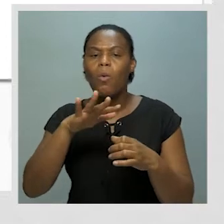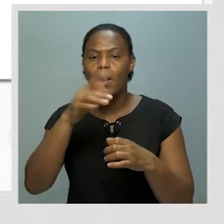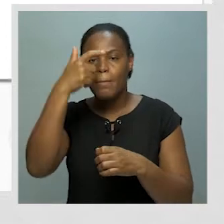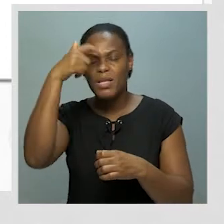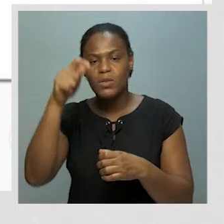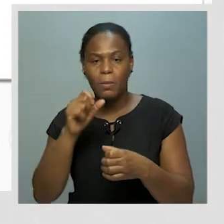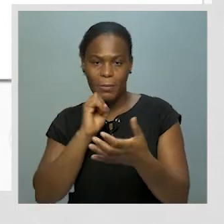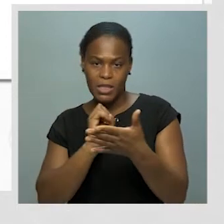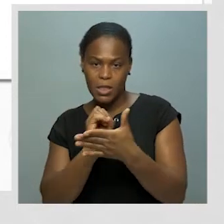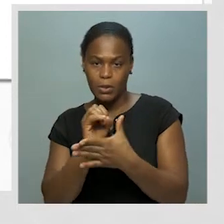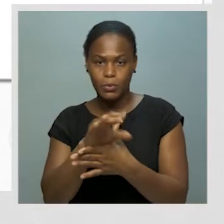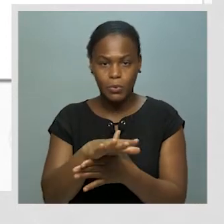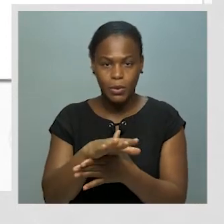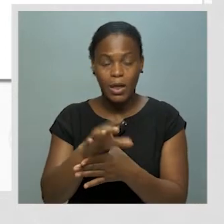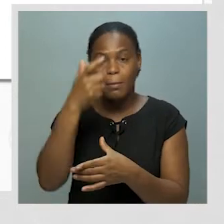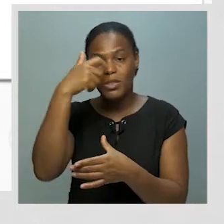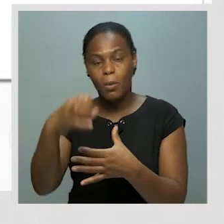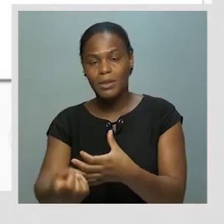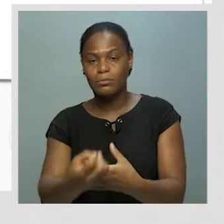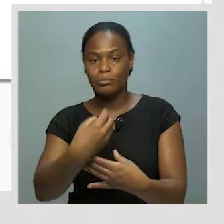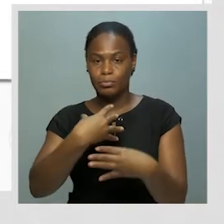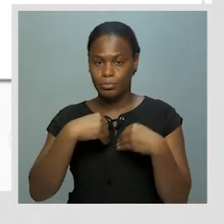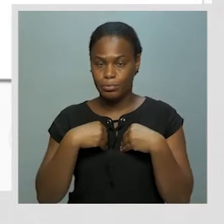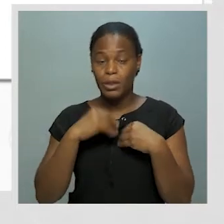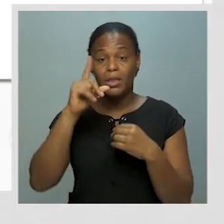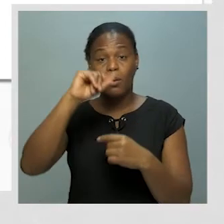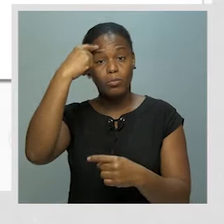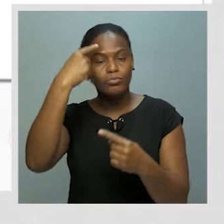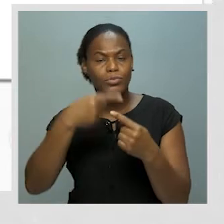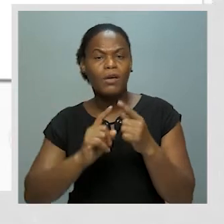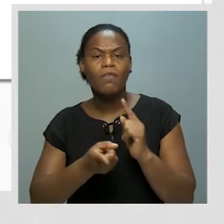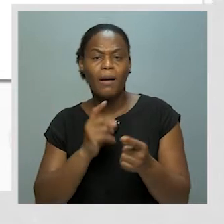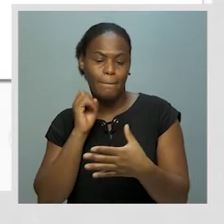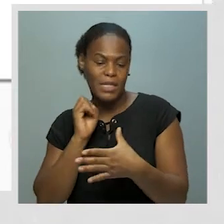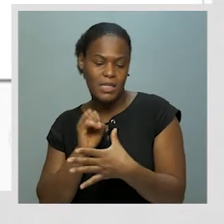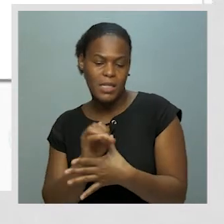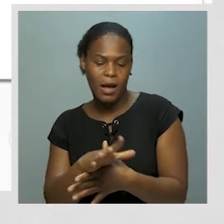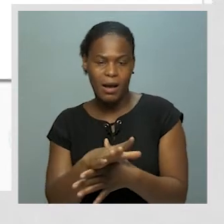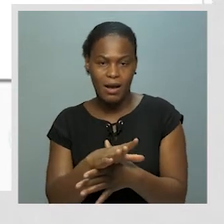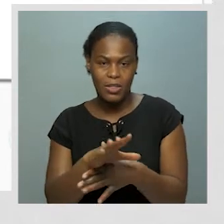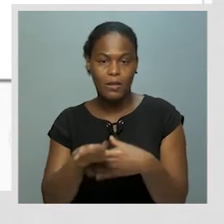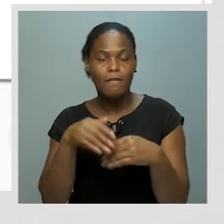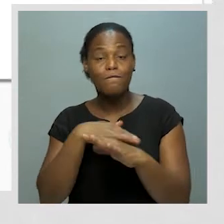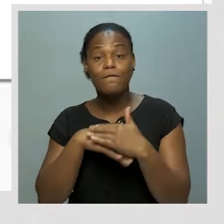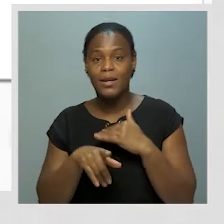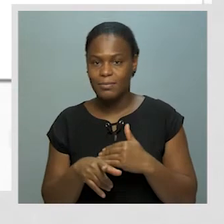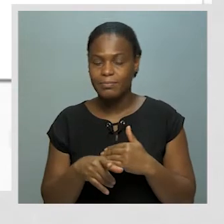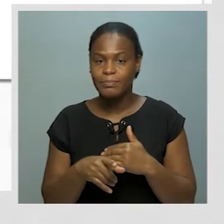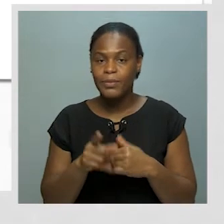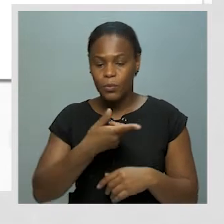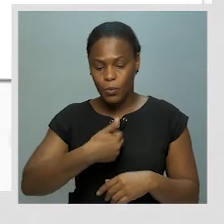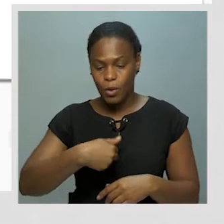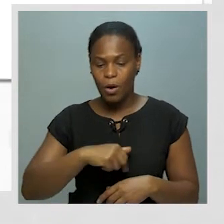inseridos o emissor, o receptor e também o objetivo com que a mensagem é